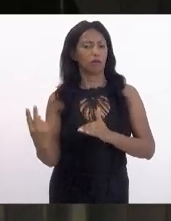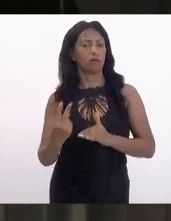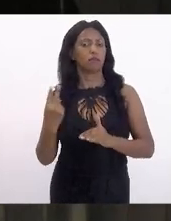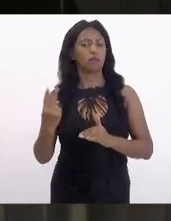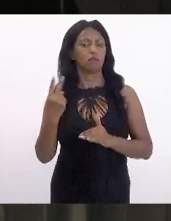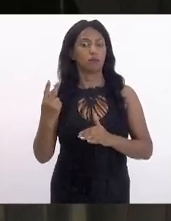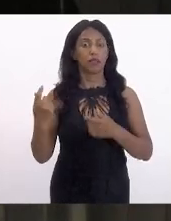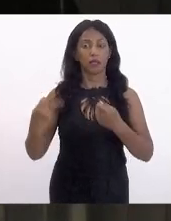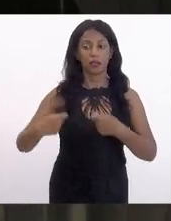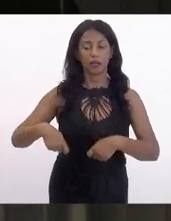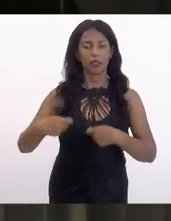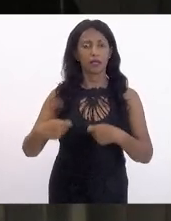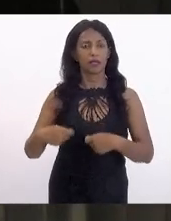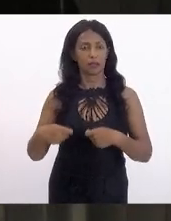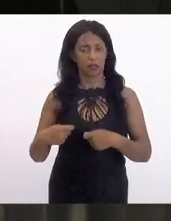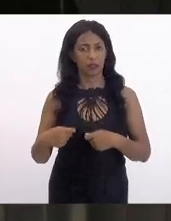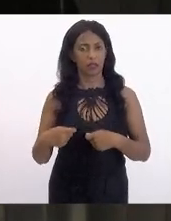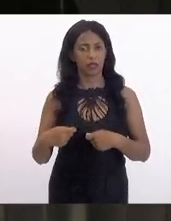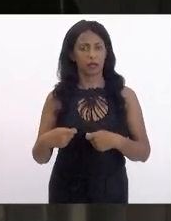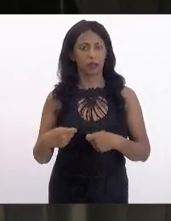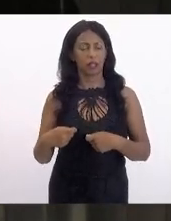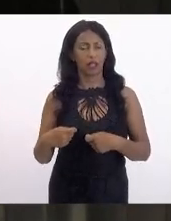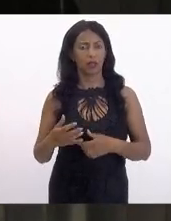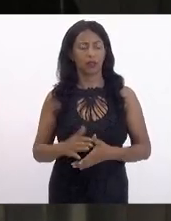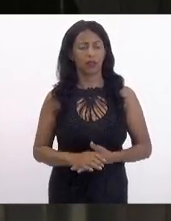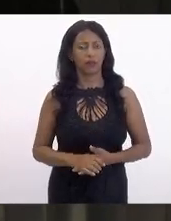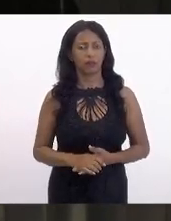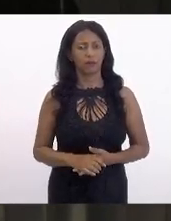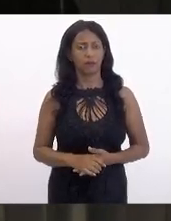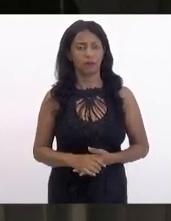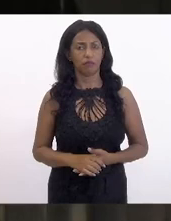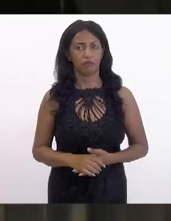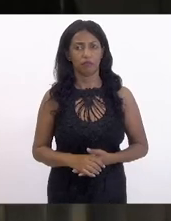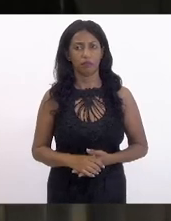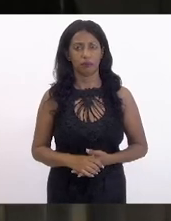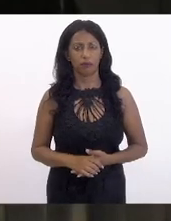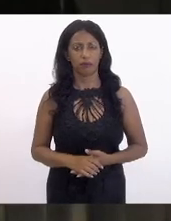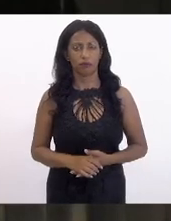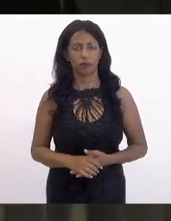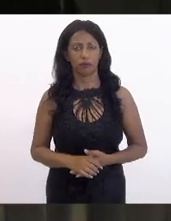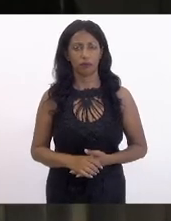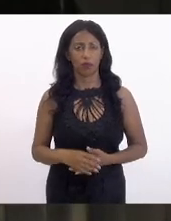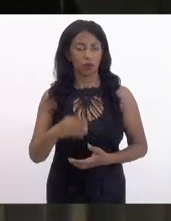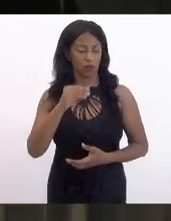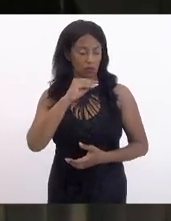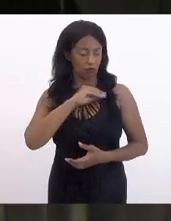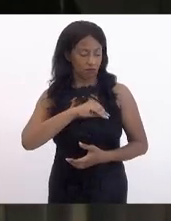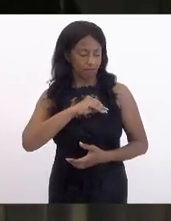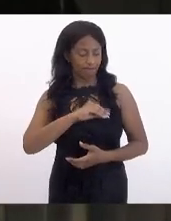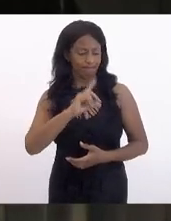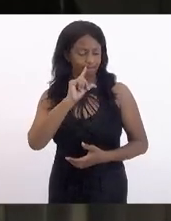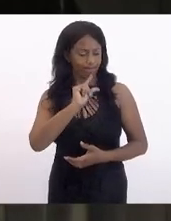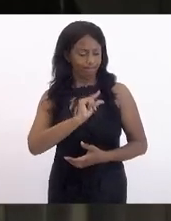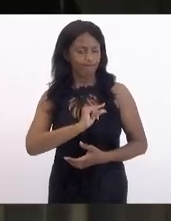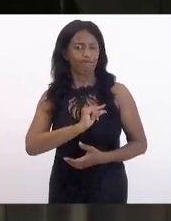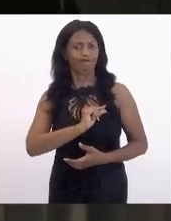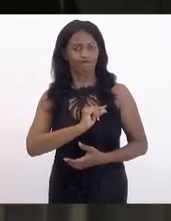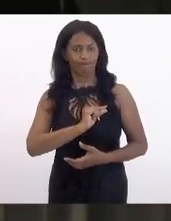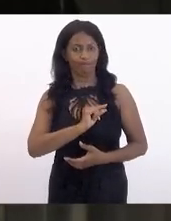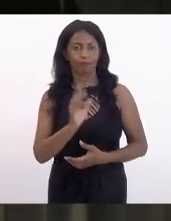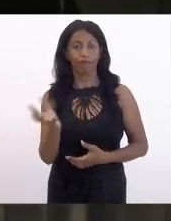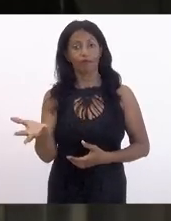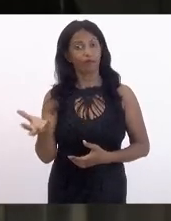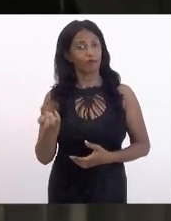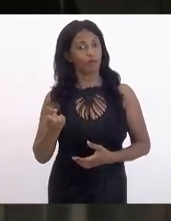pela necessidade imperiosa um dos baixos salários que